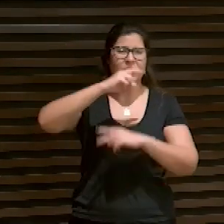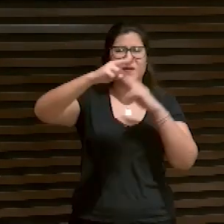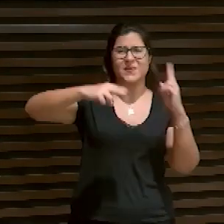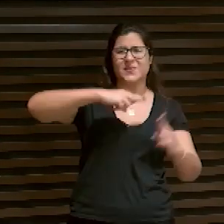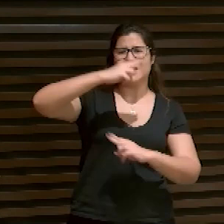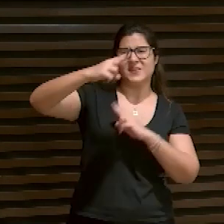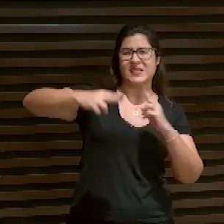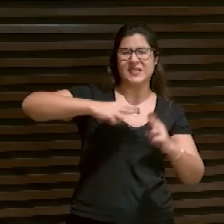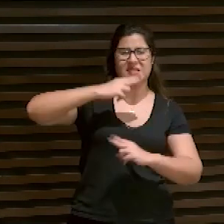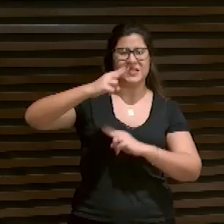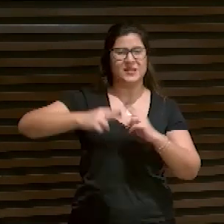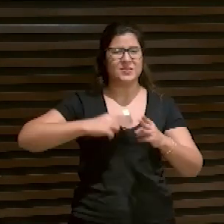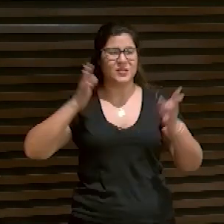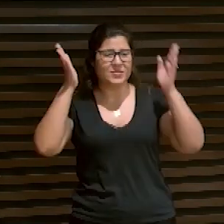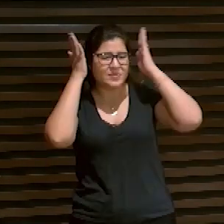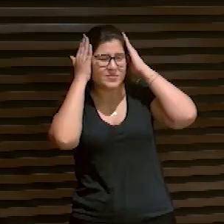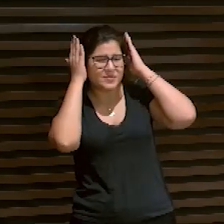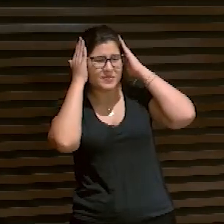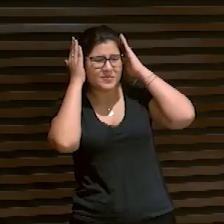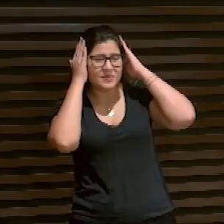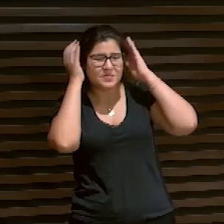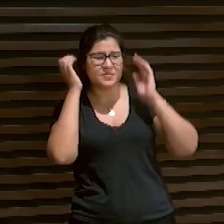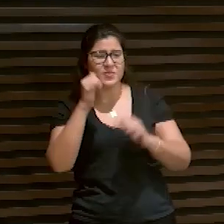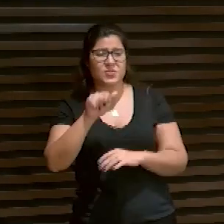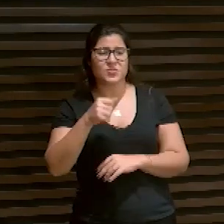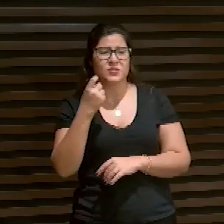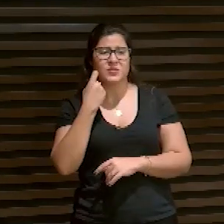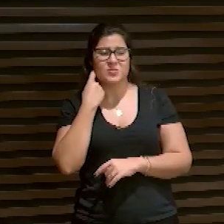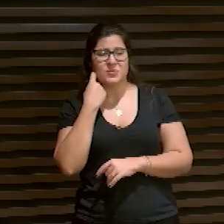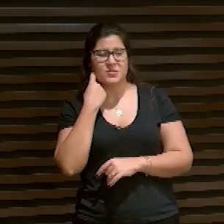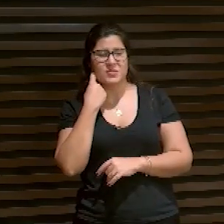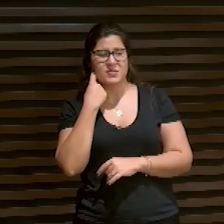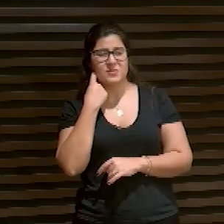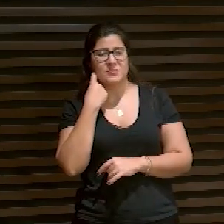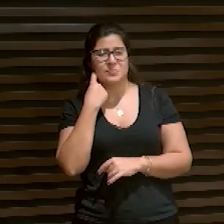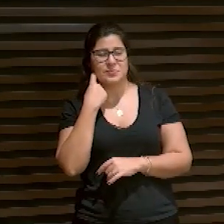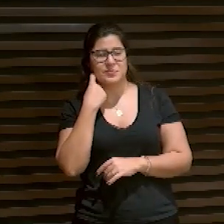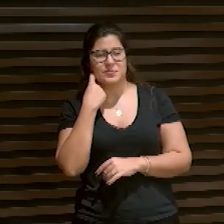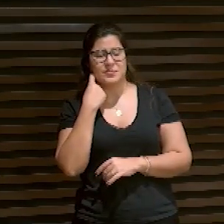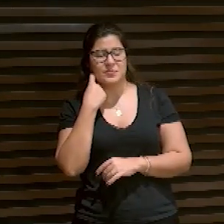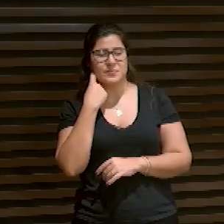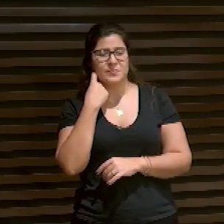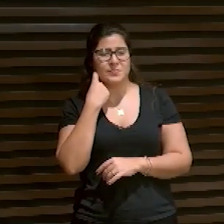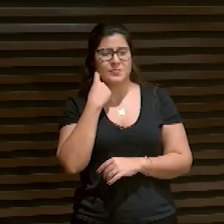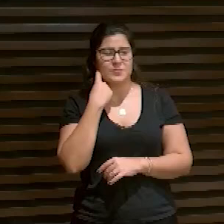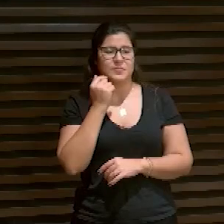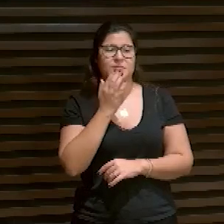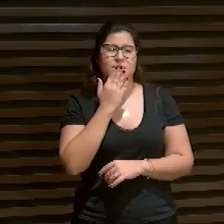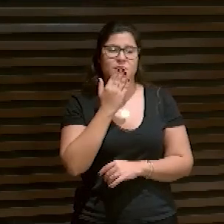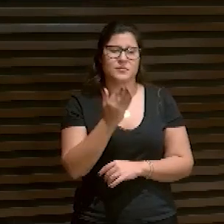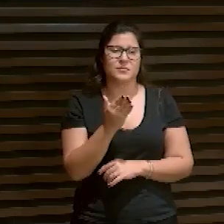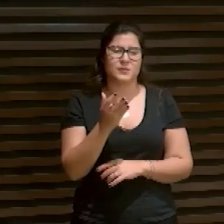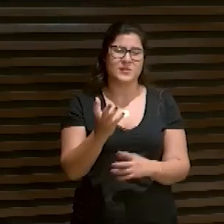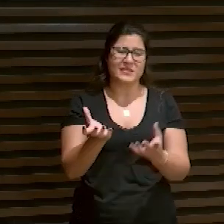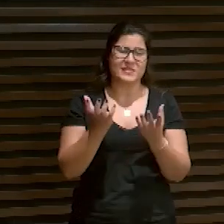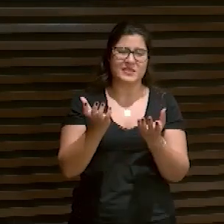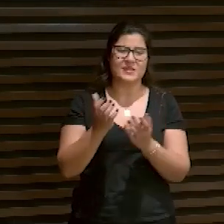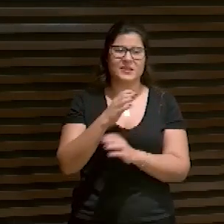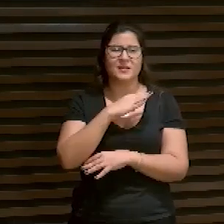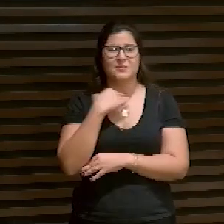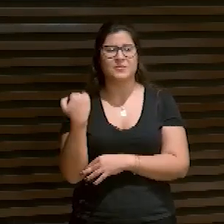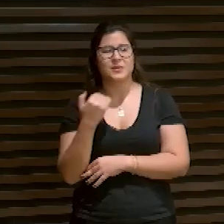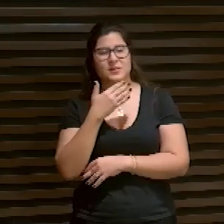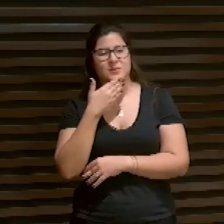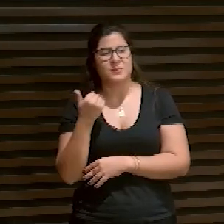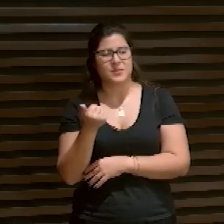de Jonas, de maneira que desfalecia, pelo que pediu para si a morte, dizendo: melhor me é morrer